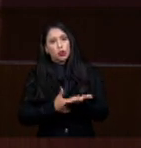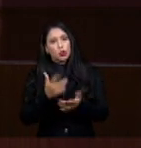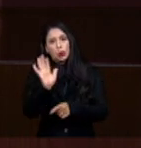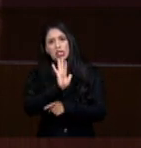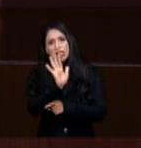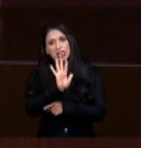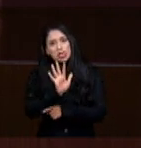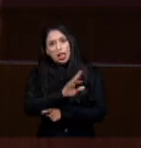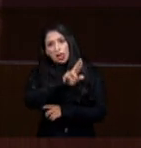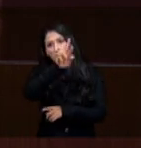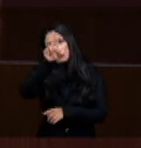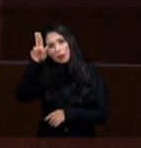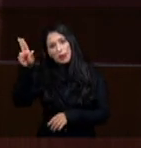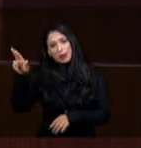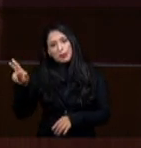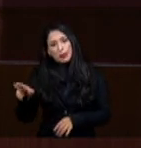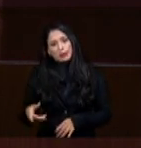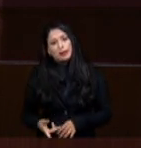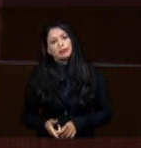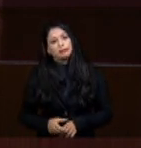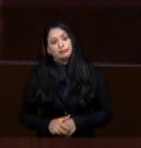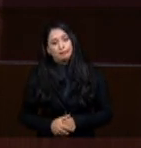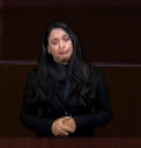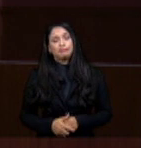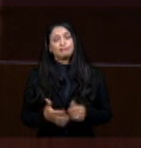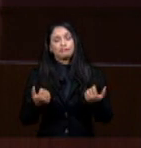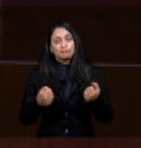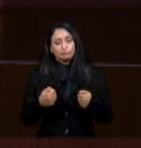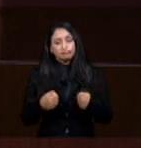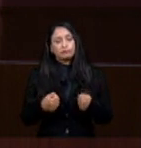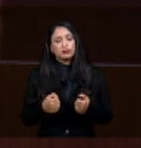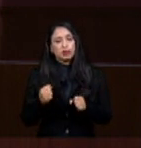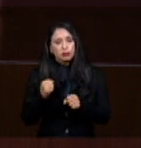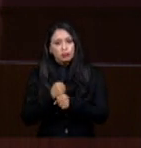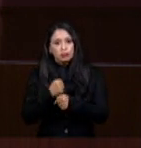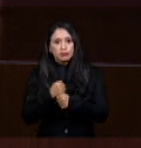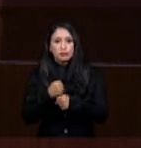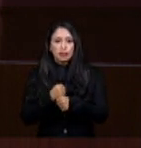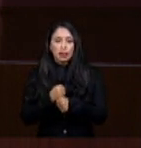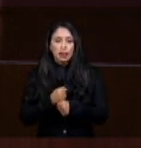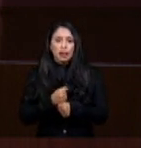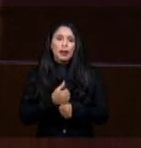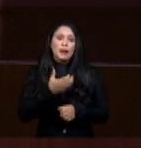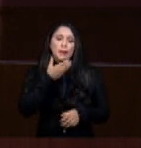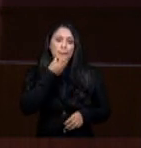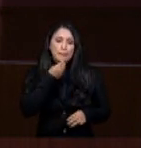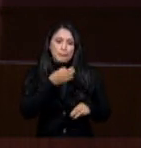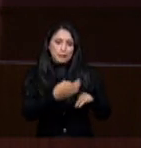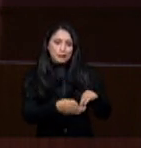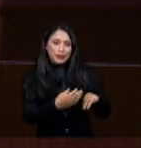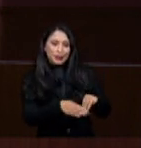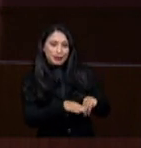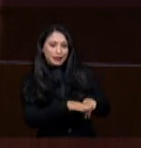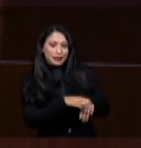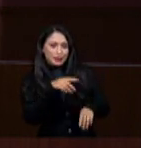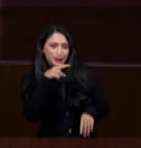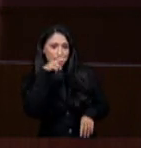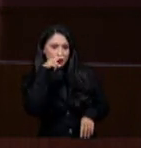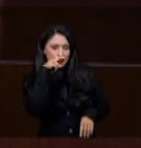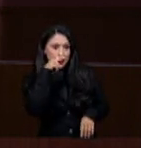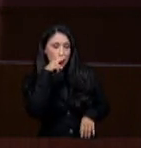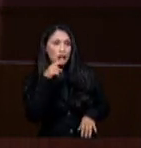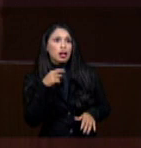o cinema a muito que se constitue Ministro até chegarmos aos